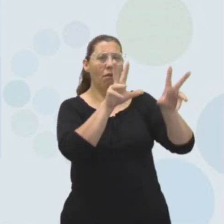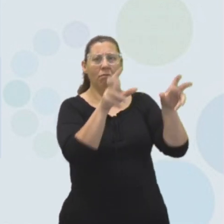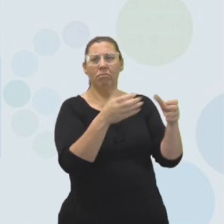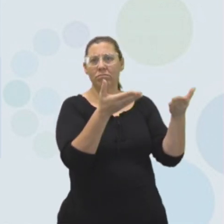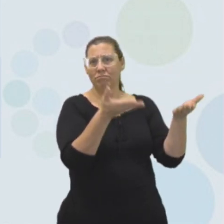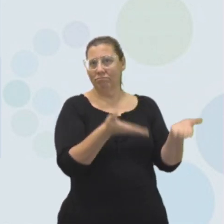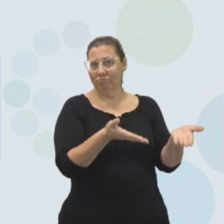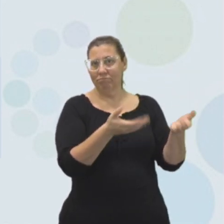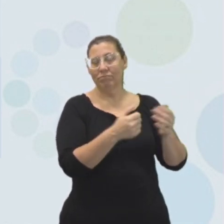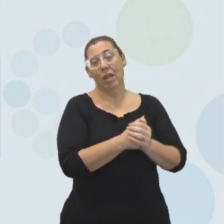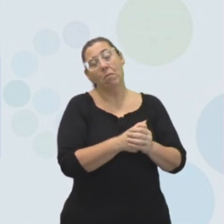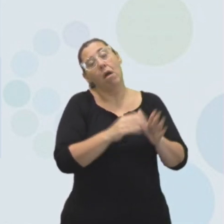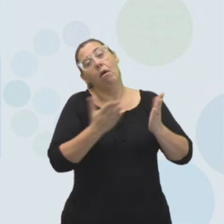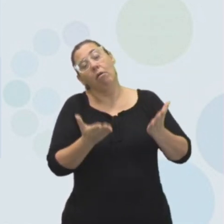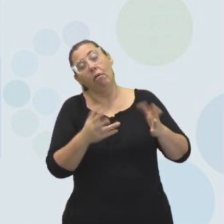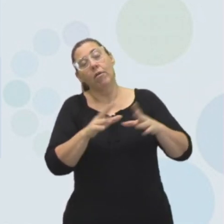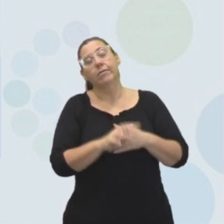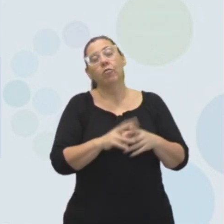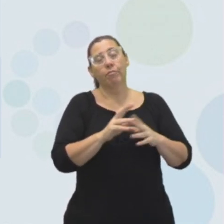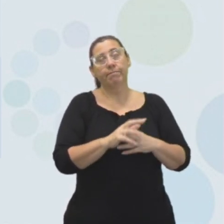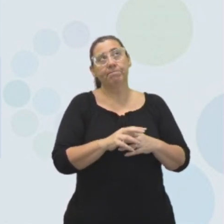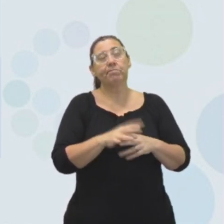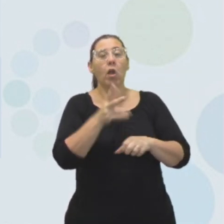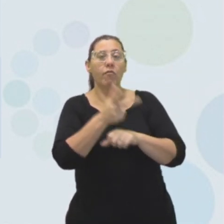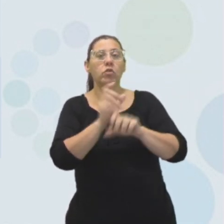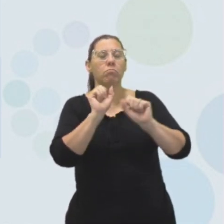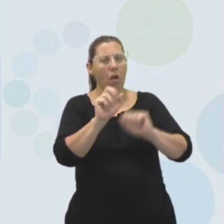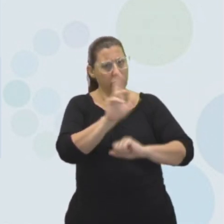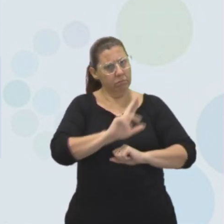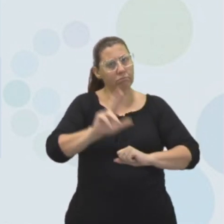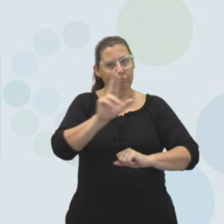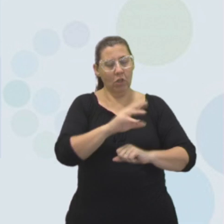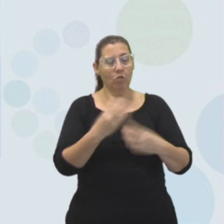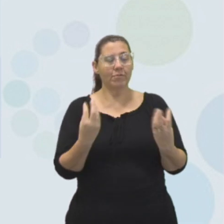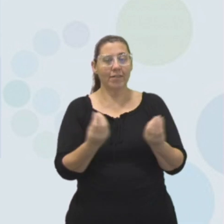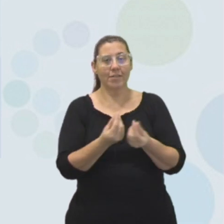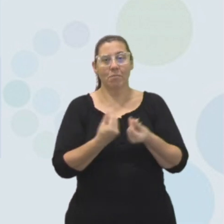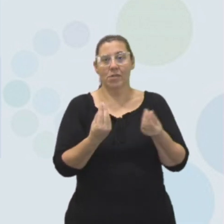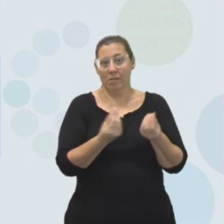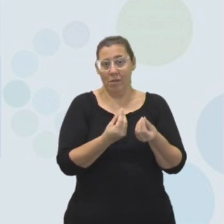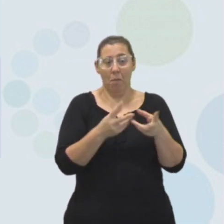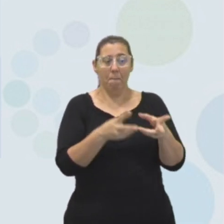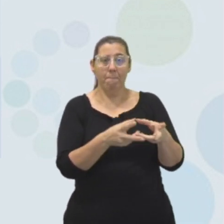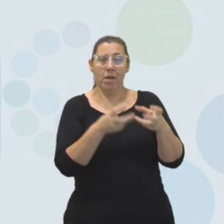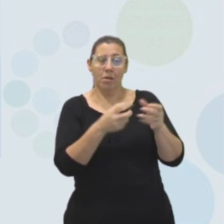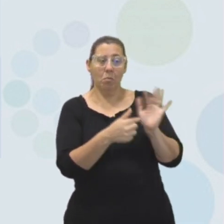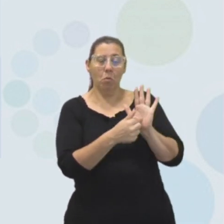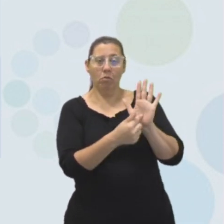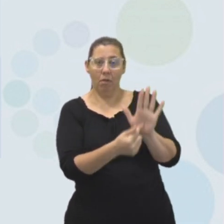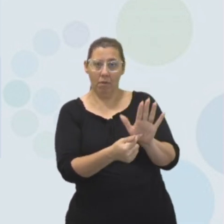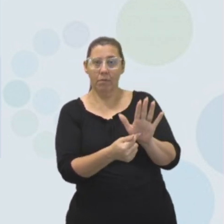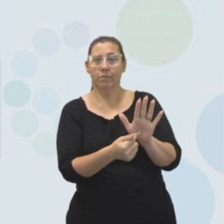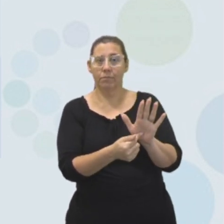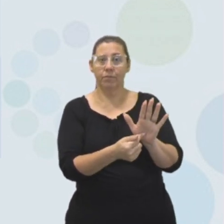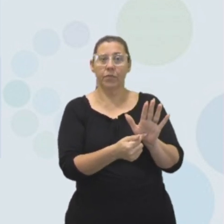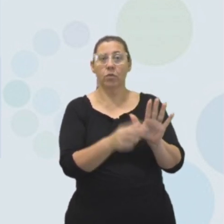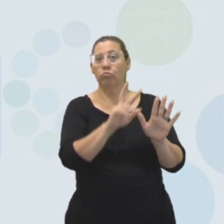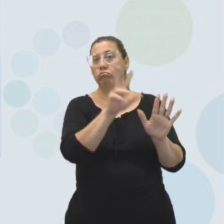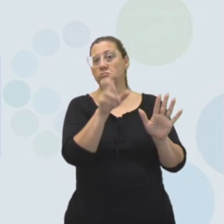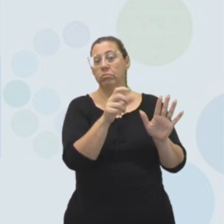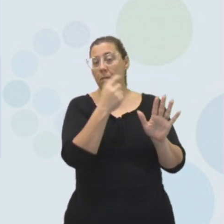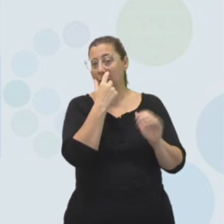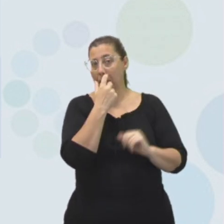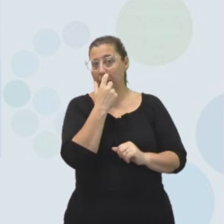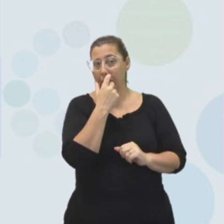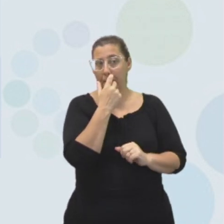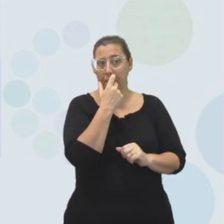conhecimento. Então, o vídeo pode ser, sim, usado como sensibilização, apresentação de algum tema.